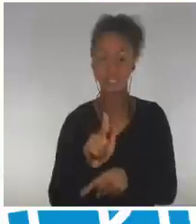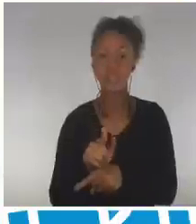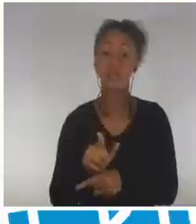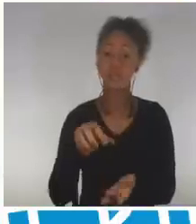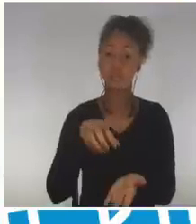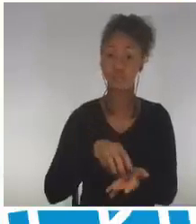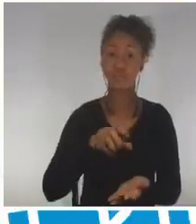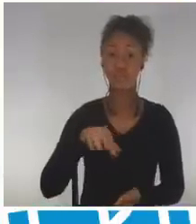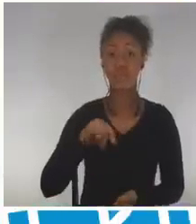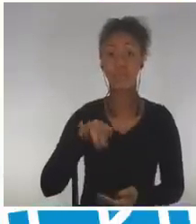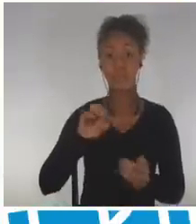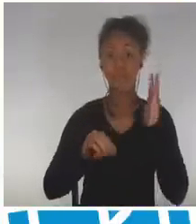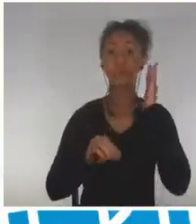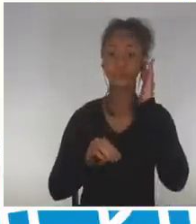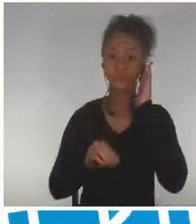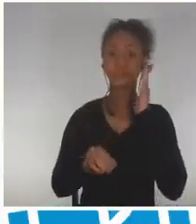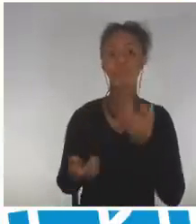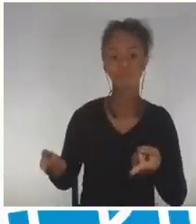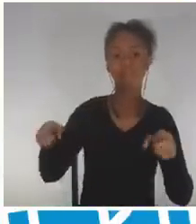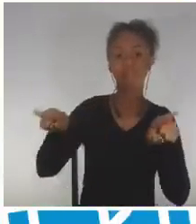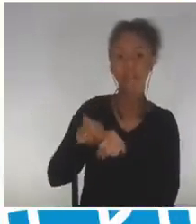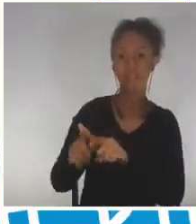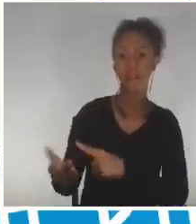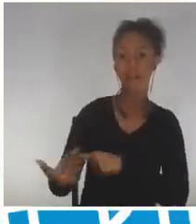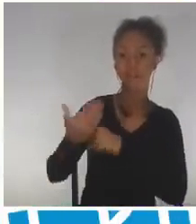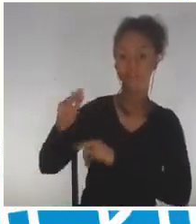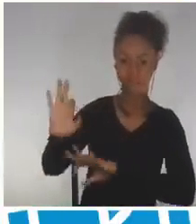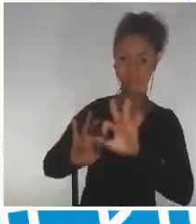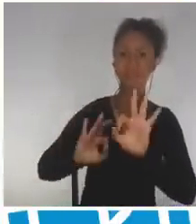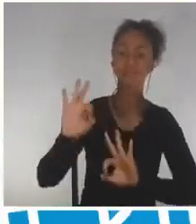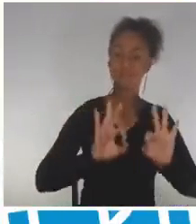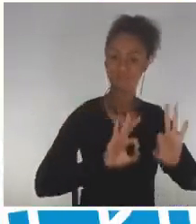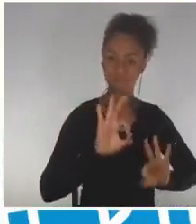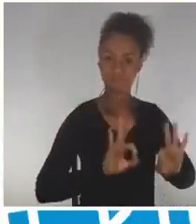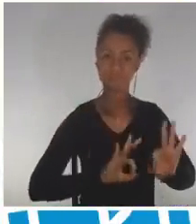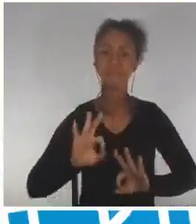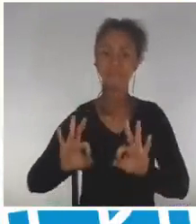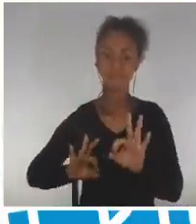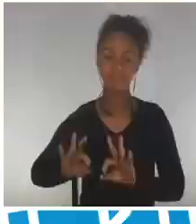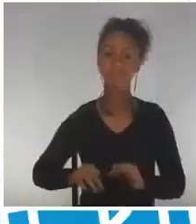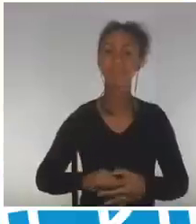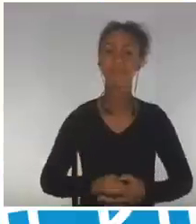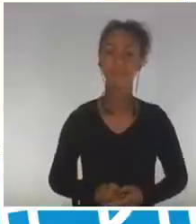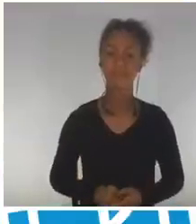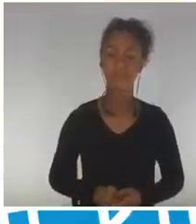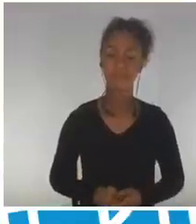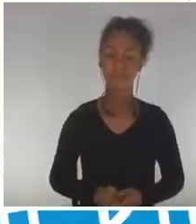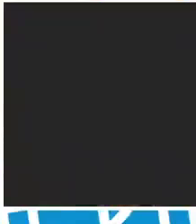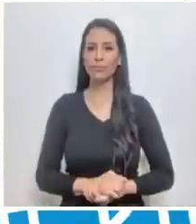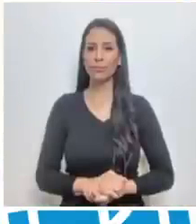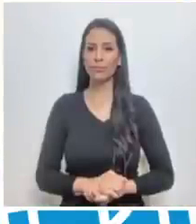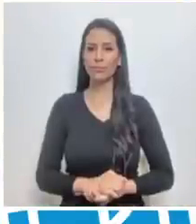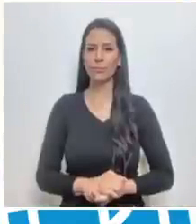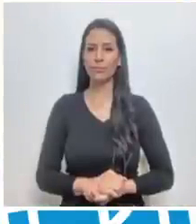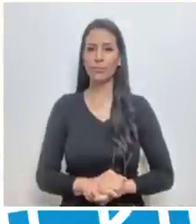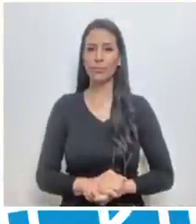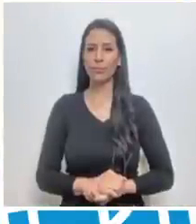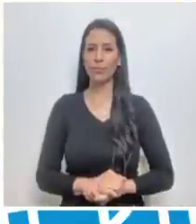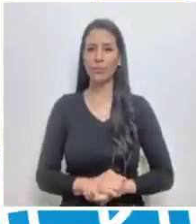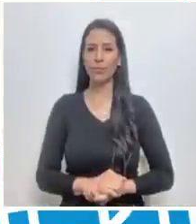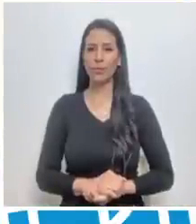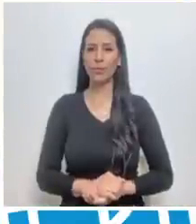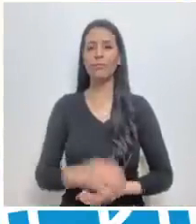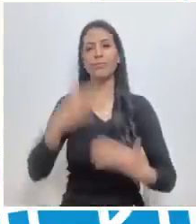grande parceiro na estruturação, né, de várias questões em Goiás, eu sou muito grata.